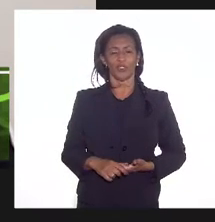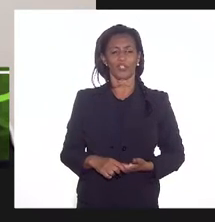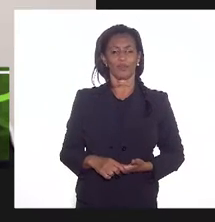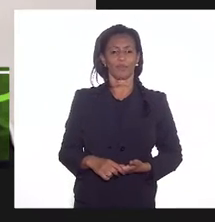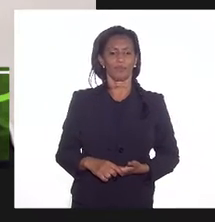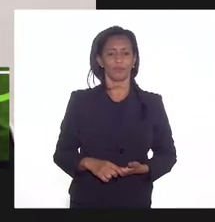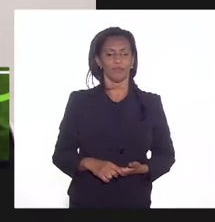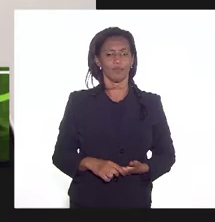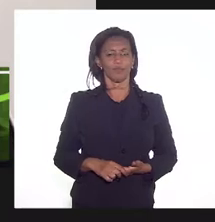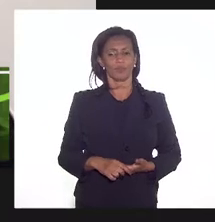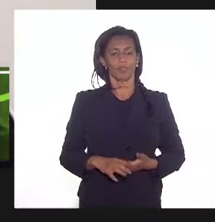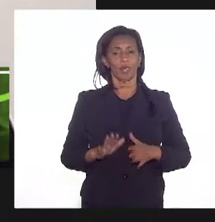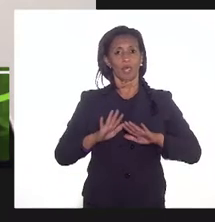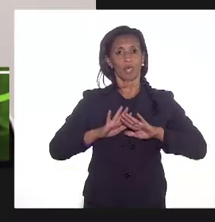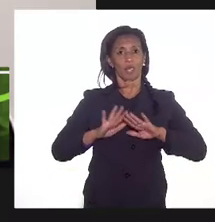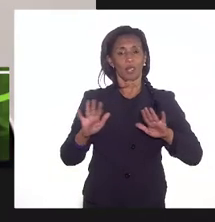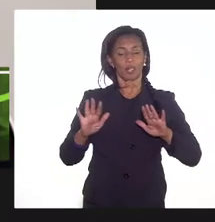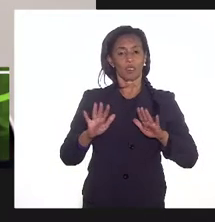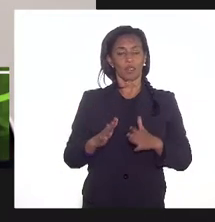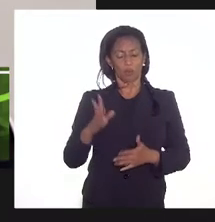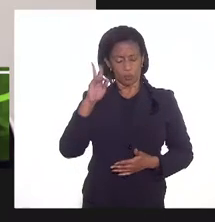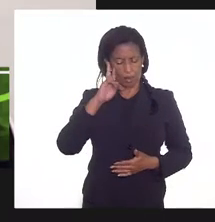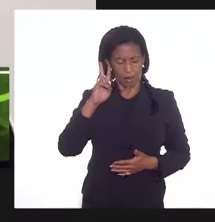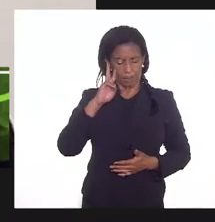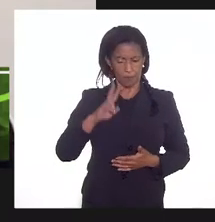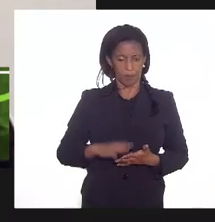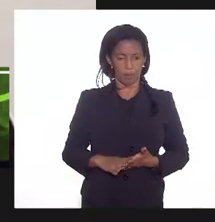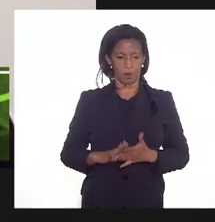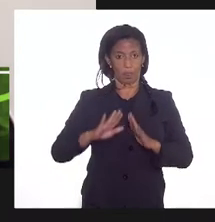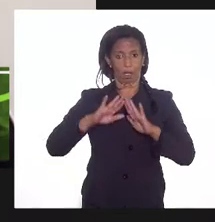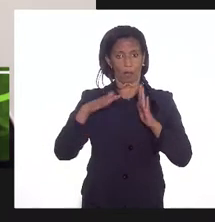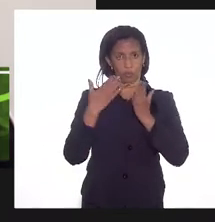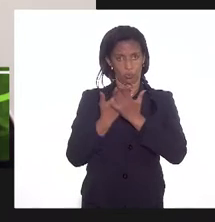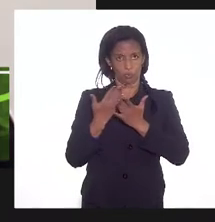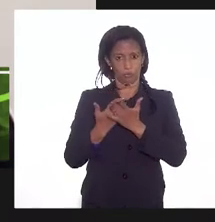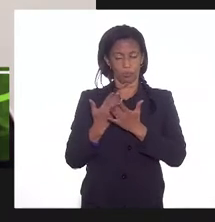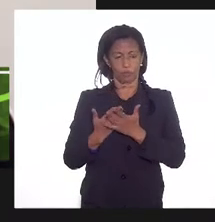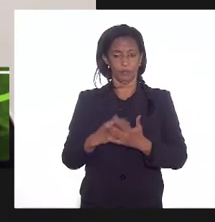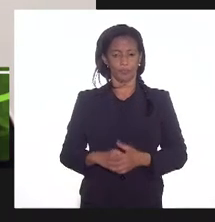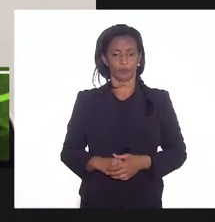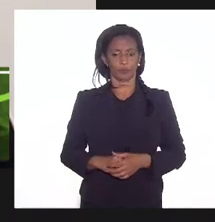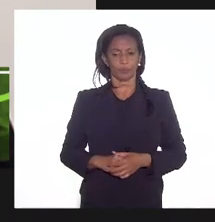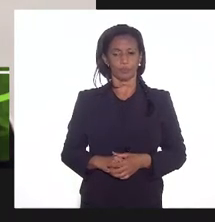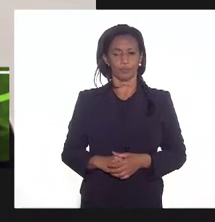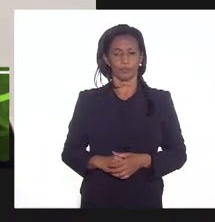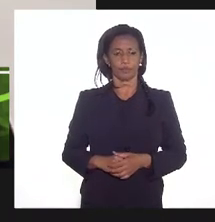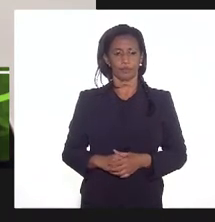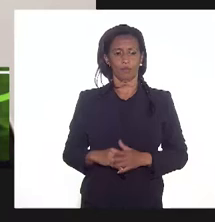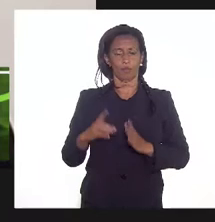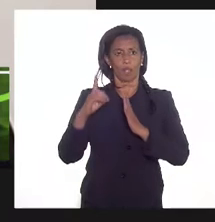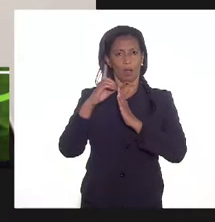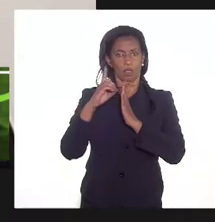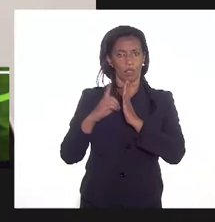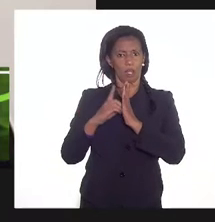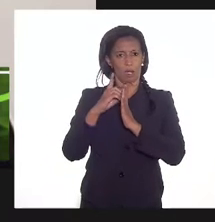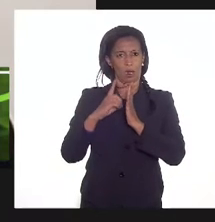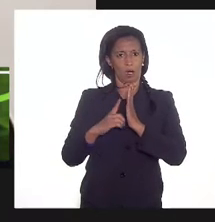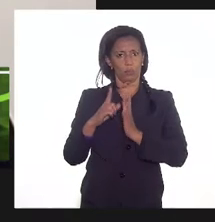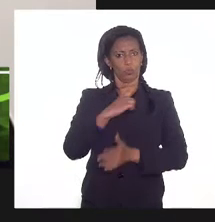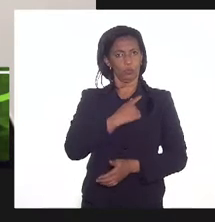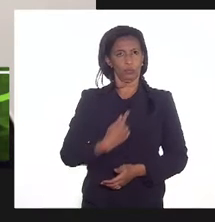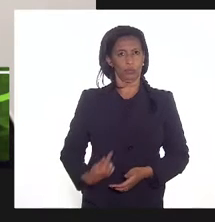não deixamos só lembrando que a escola nós o decreto do governador